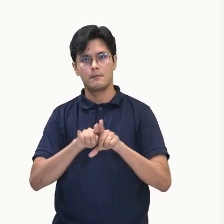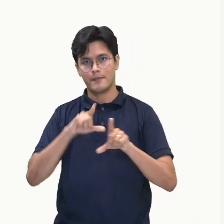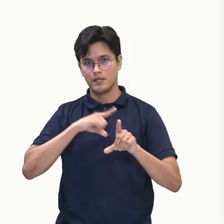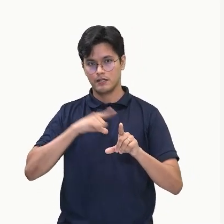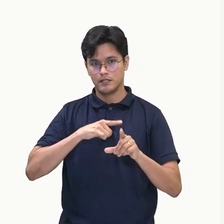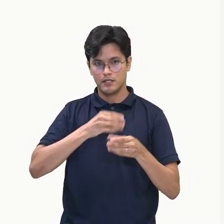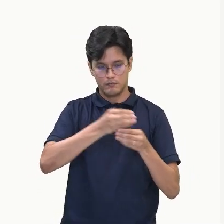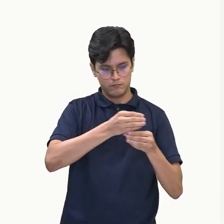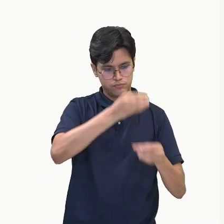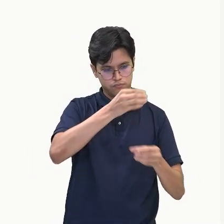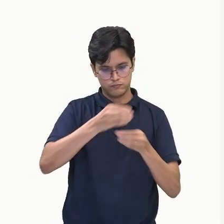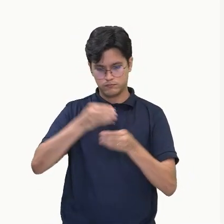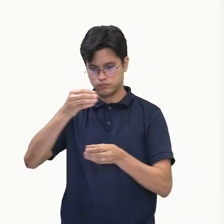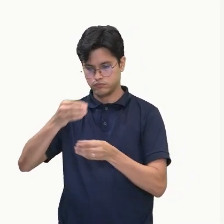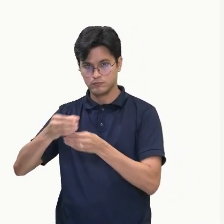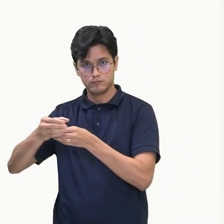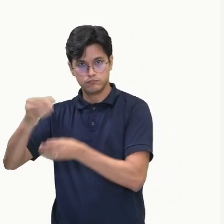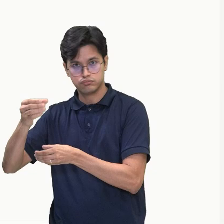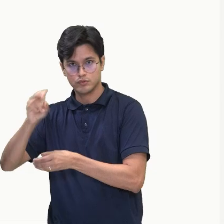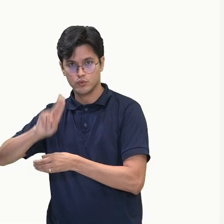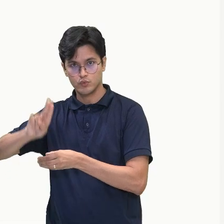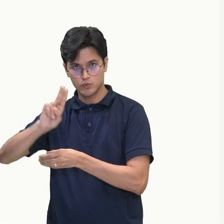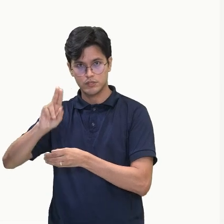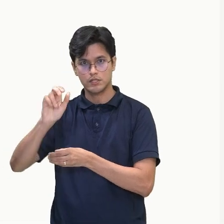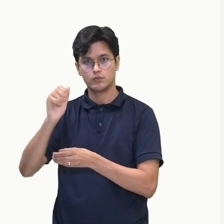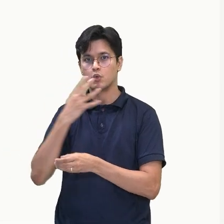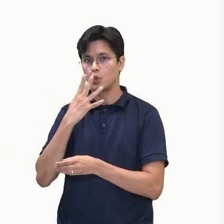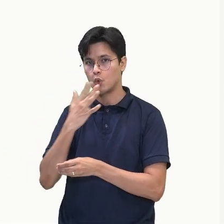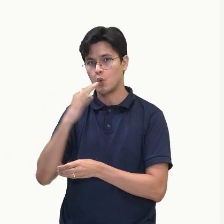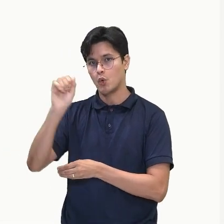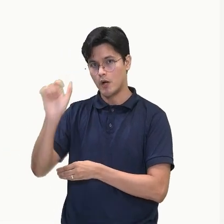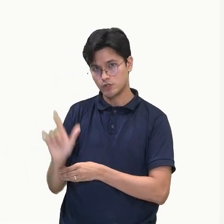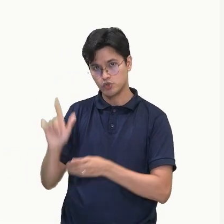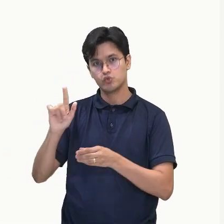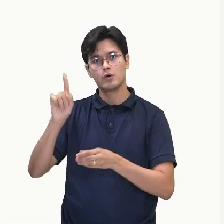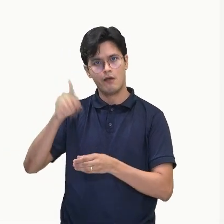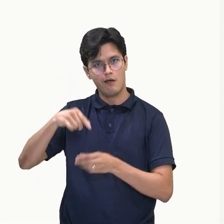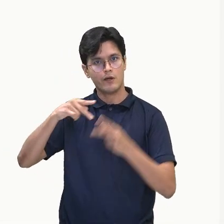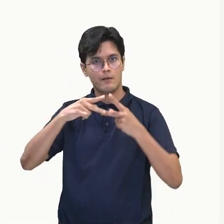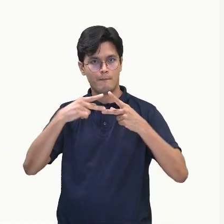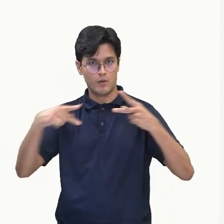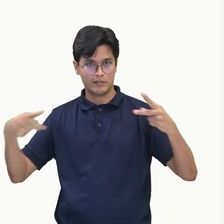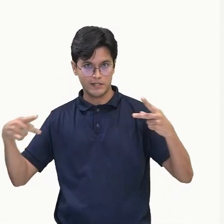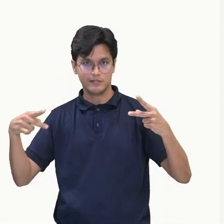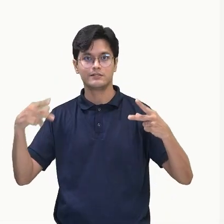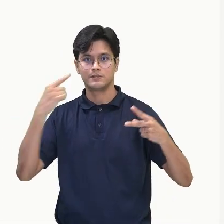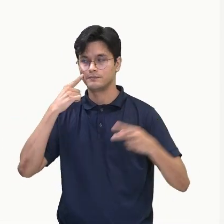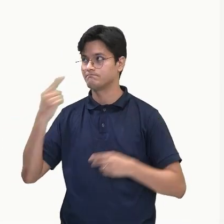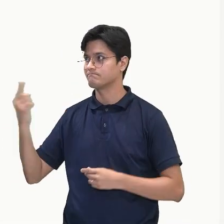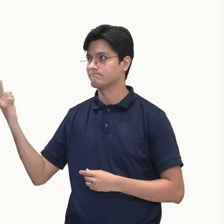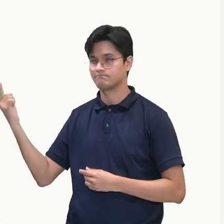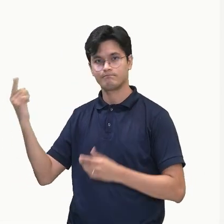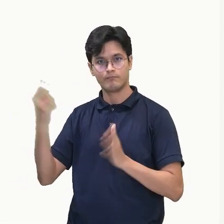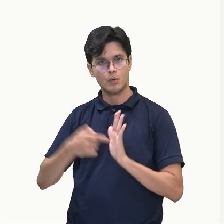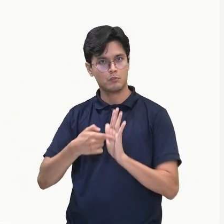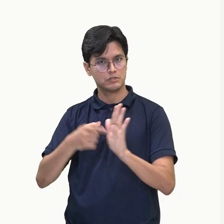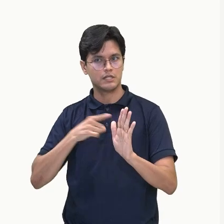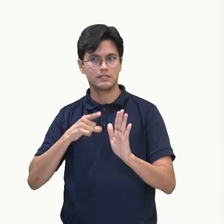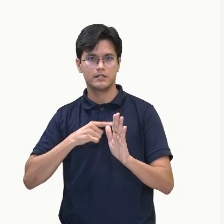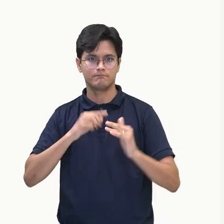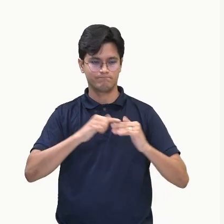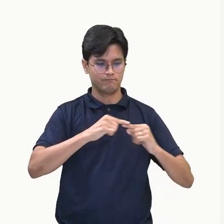sendo coloridas artificialmente aí no nosso modelo de azul, para mostrar para vocês tamanhos e formatos